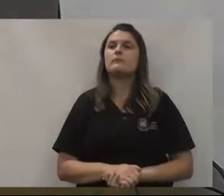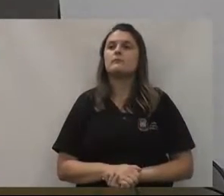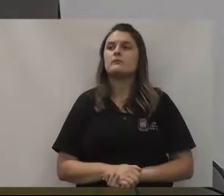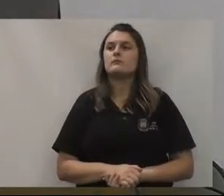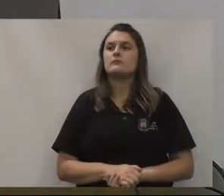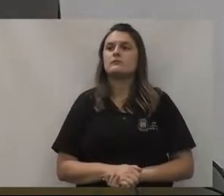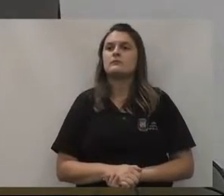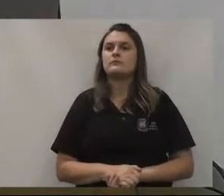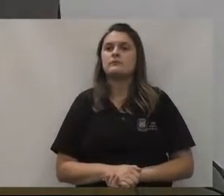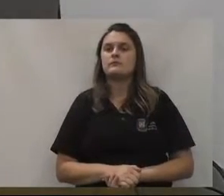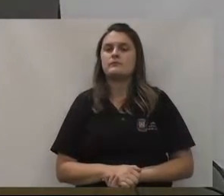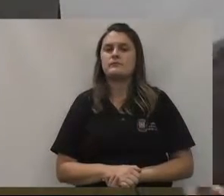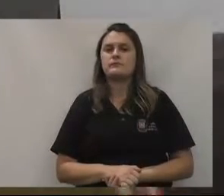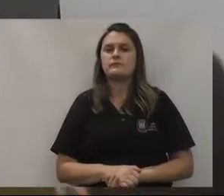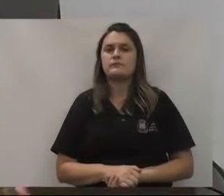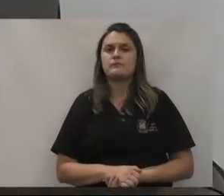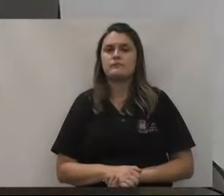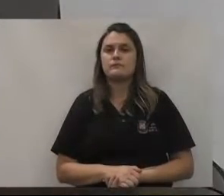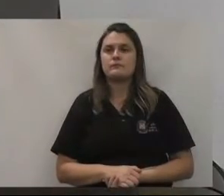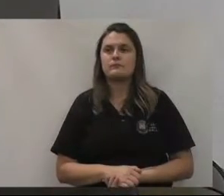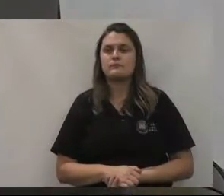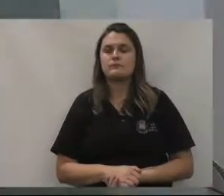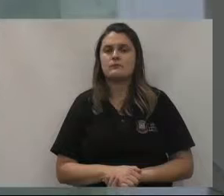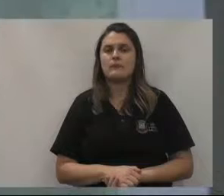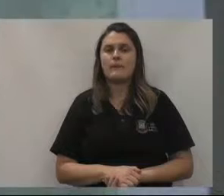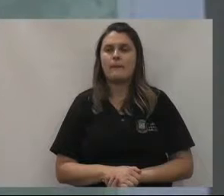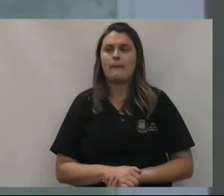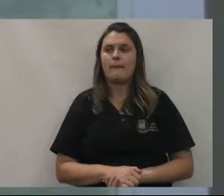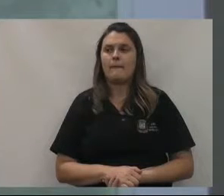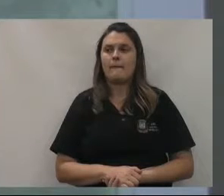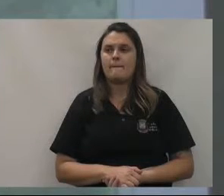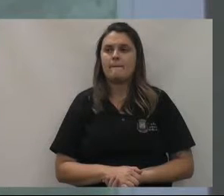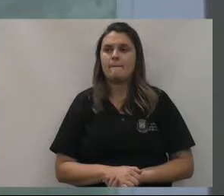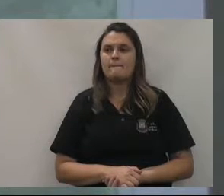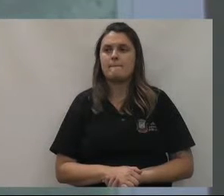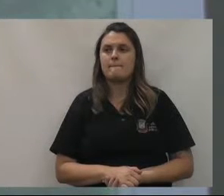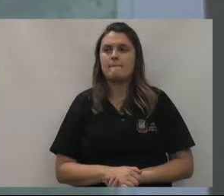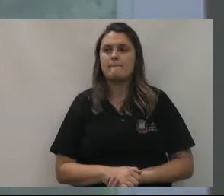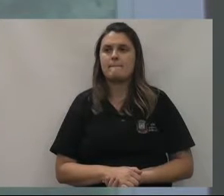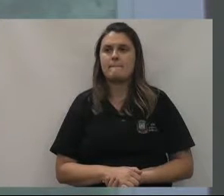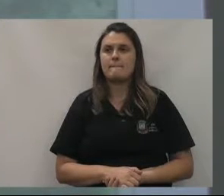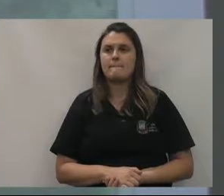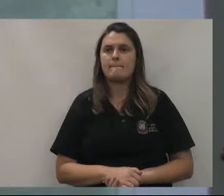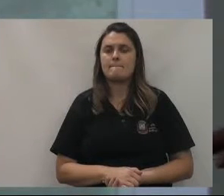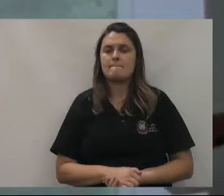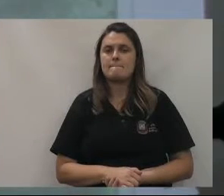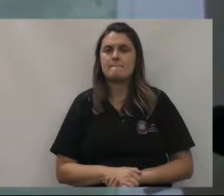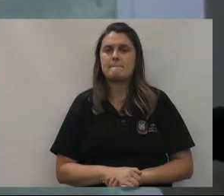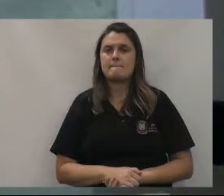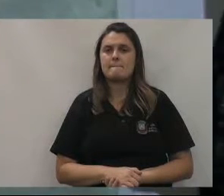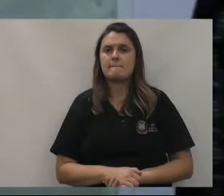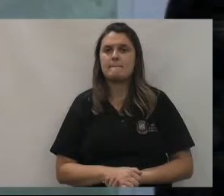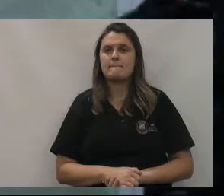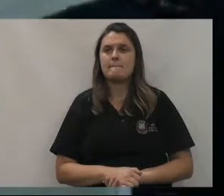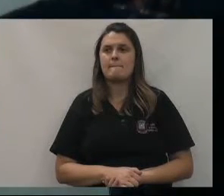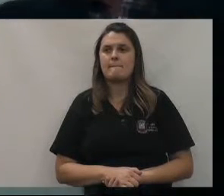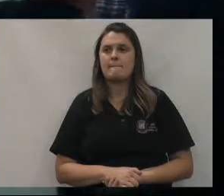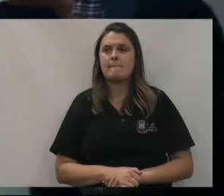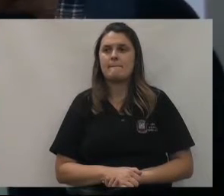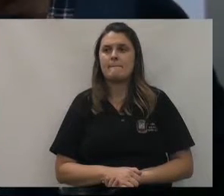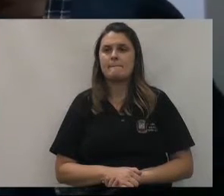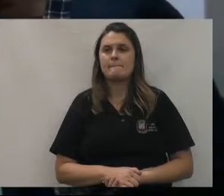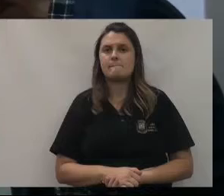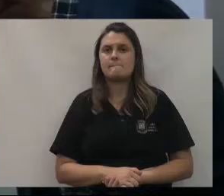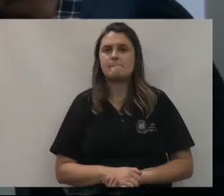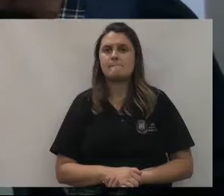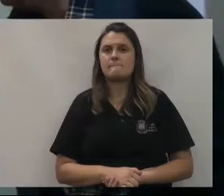Então, os senhores vejam no mapa. Aquele traçado aqui, a cidade de Porto